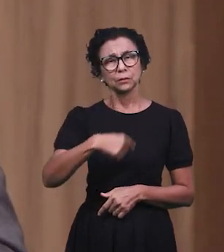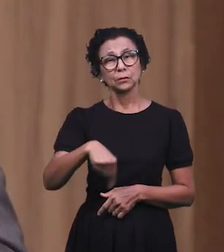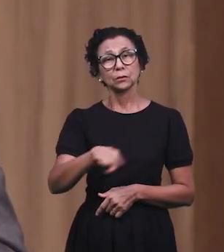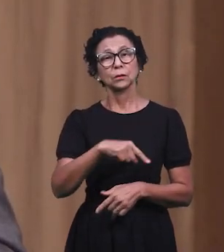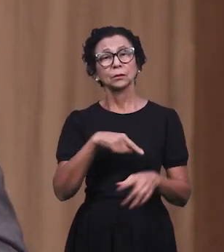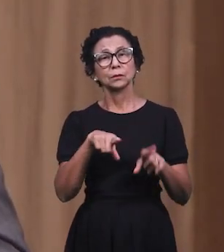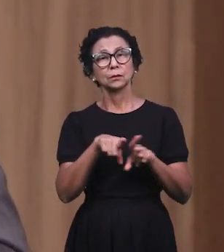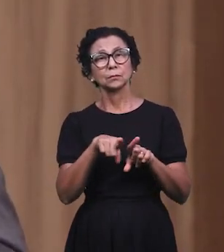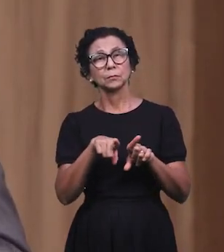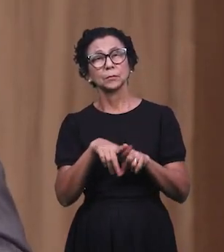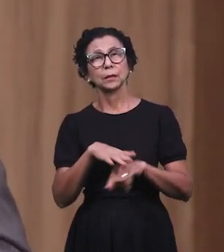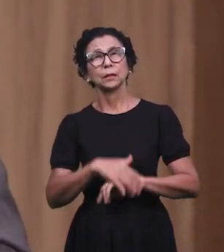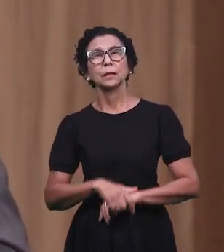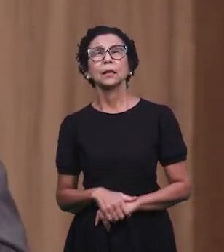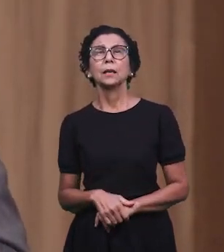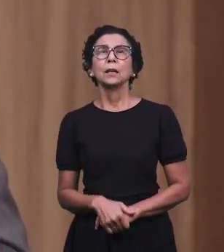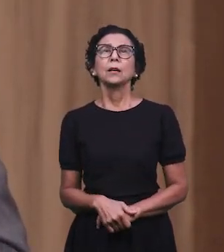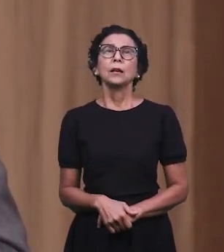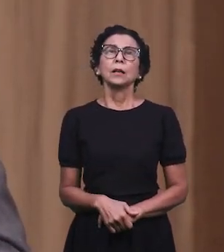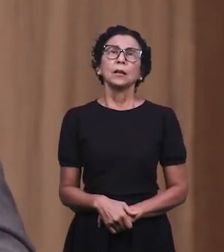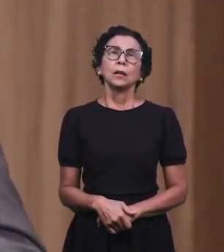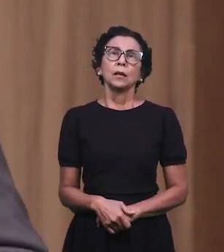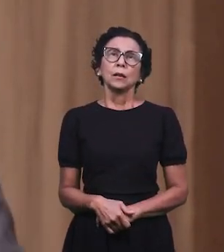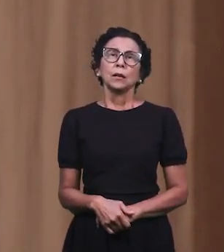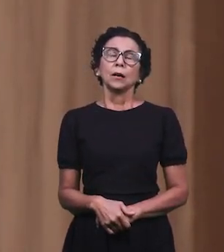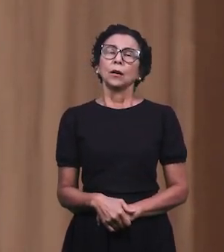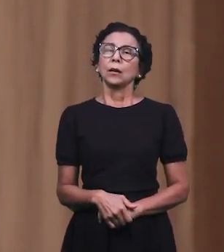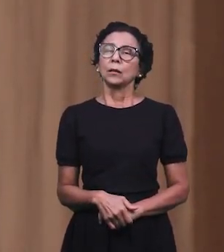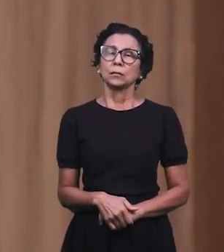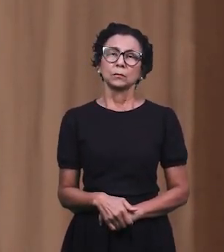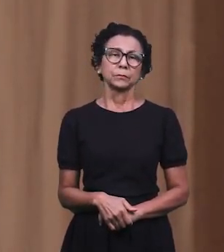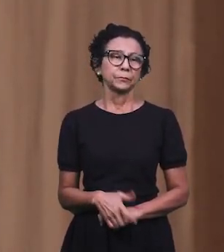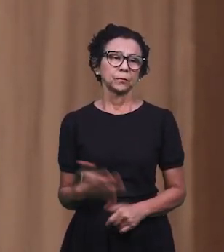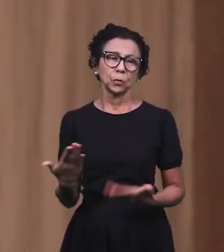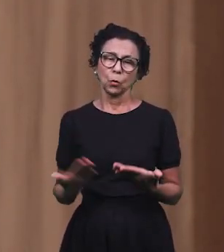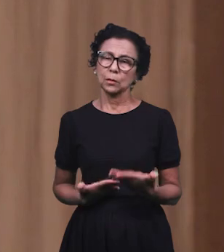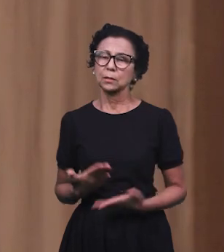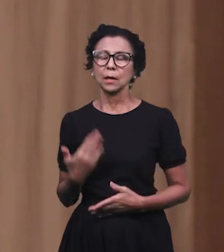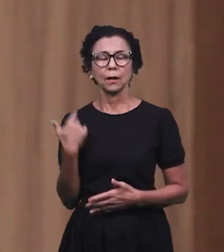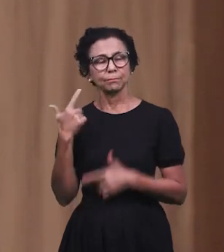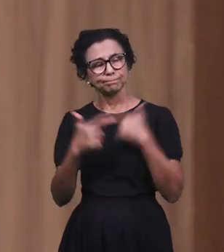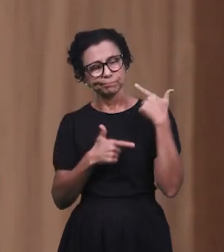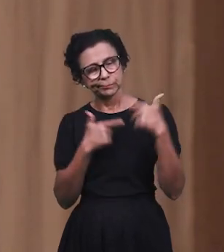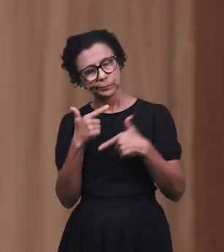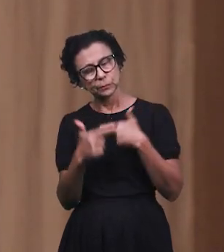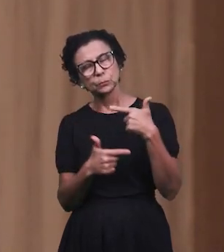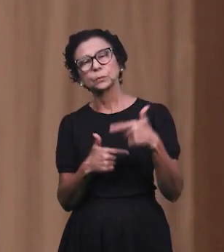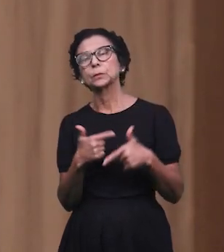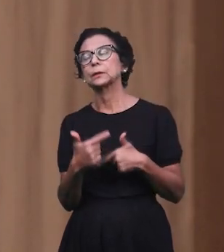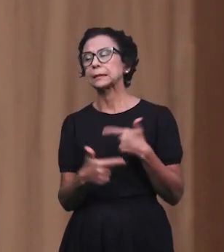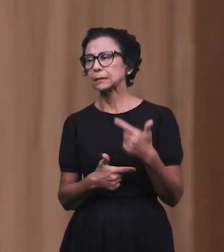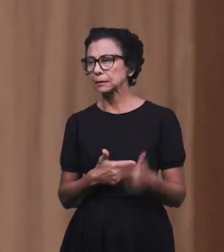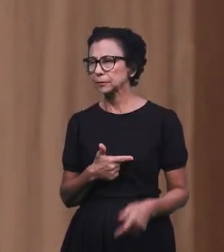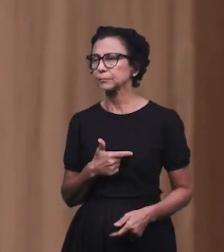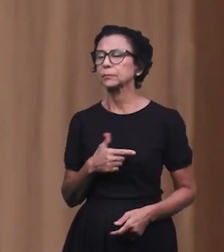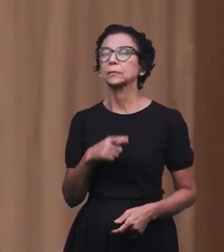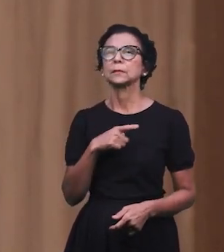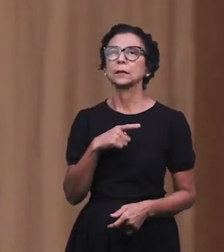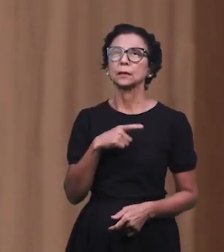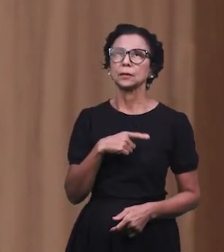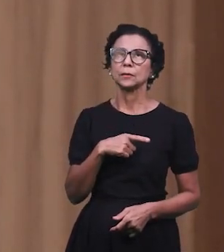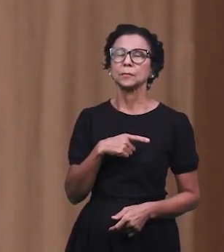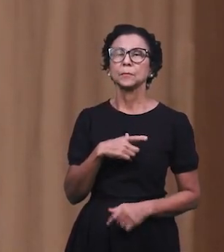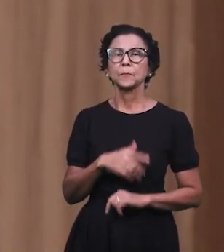um diácono, assim que estava me convertendo, ele falou assim, olha, Wellington, né? O servo tem luta, né? Não estranheis, né, as lutas,